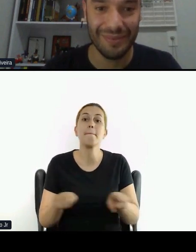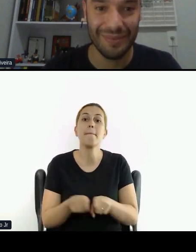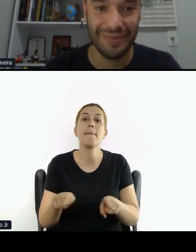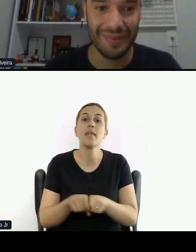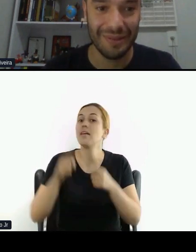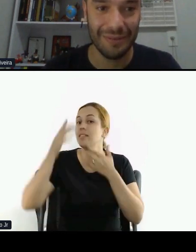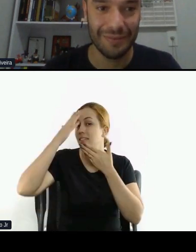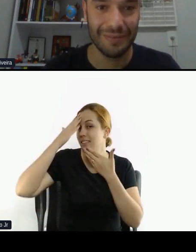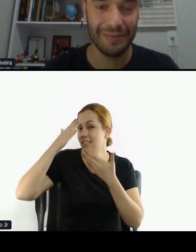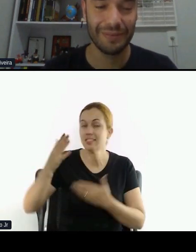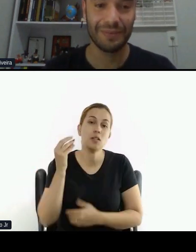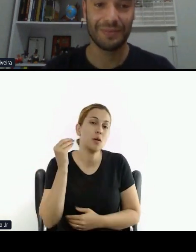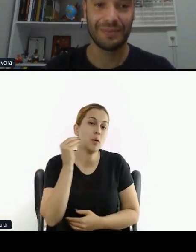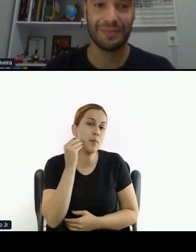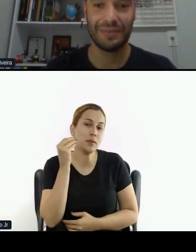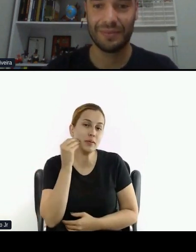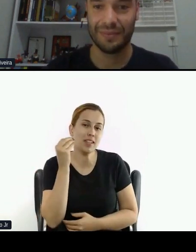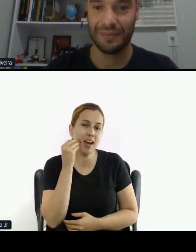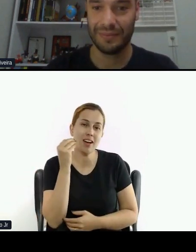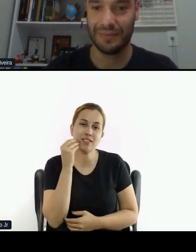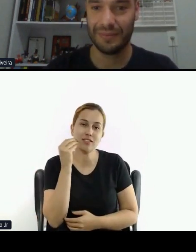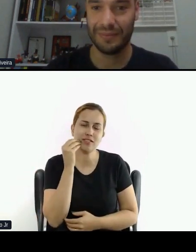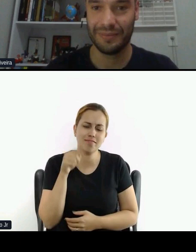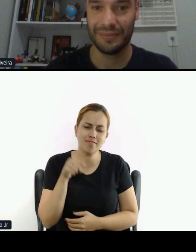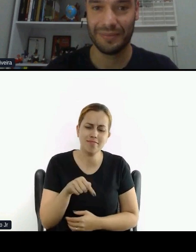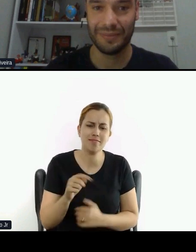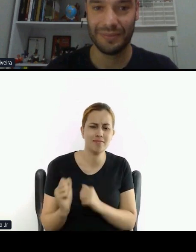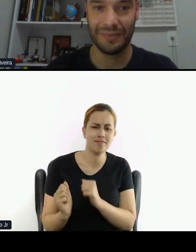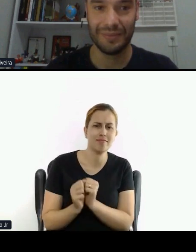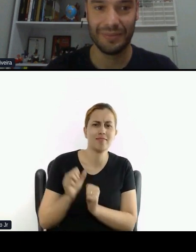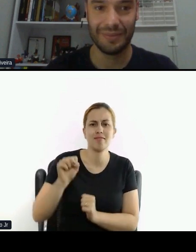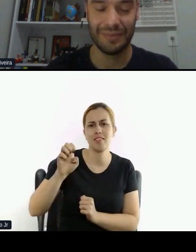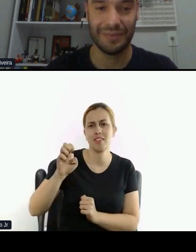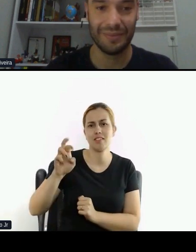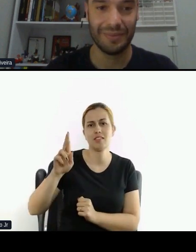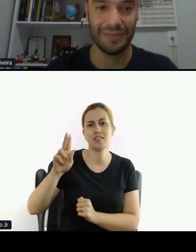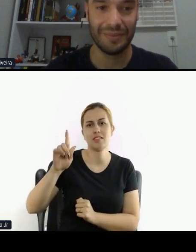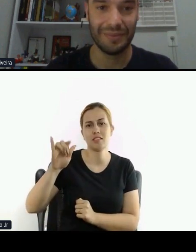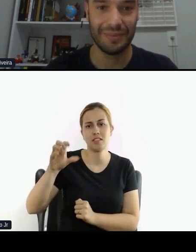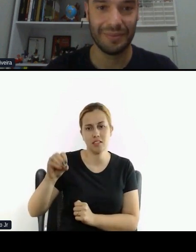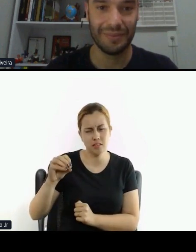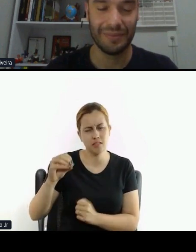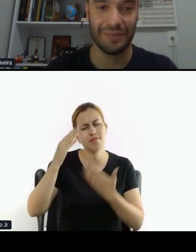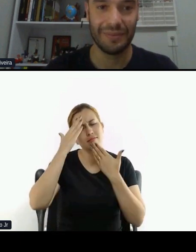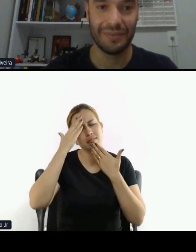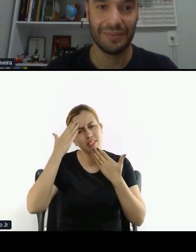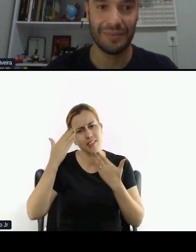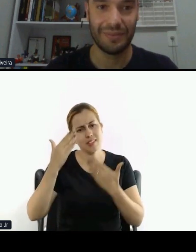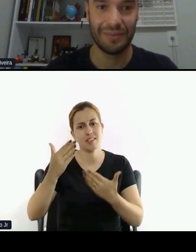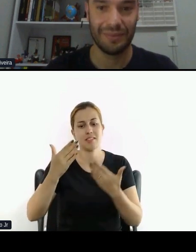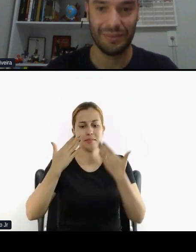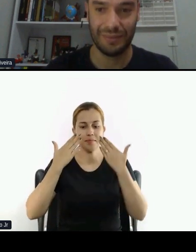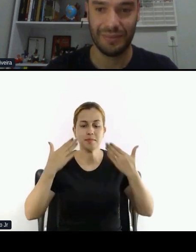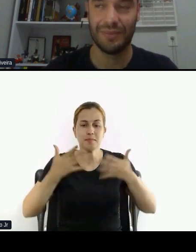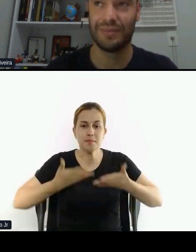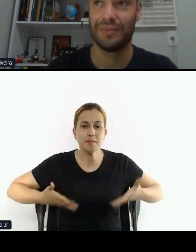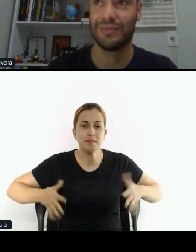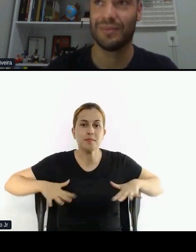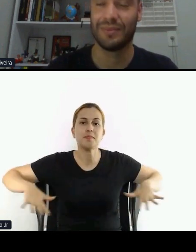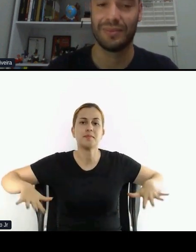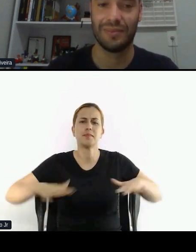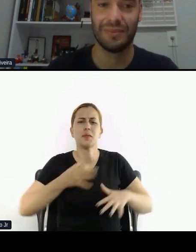a oportunidade que Sérgio, né, James, Zuleika nos deram para trazer essa nossa